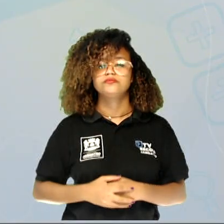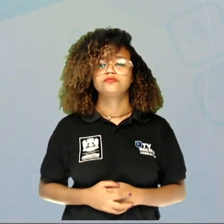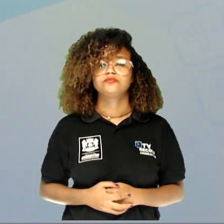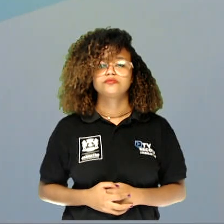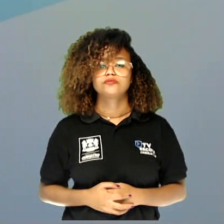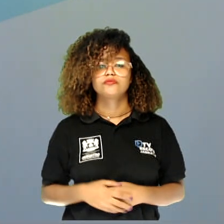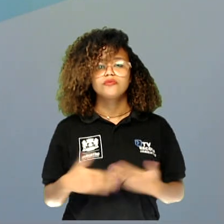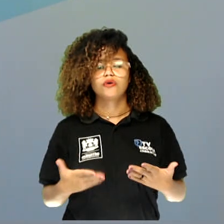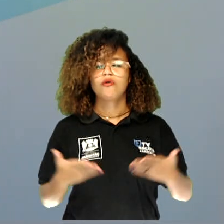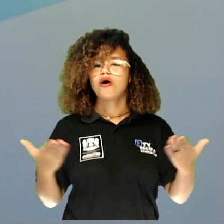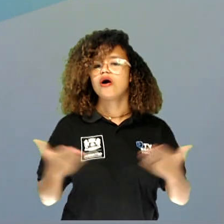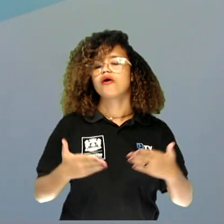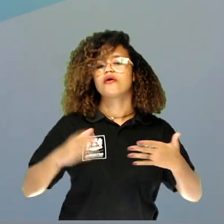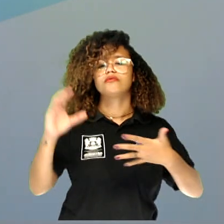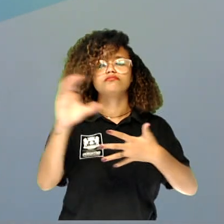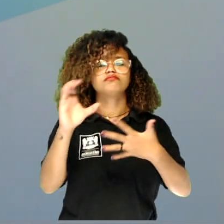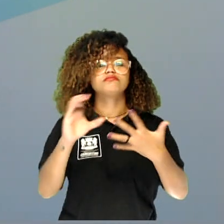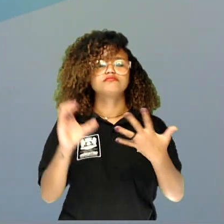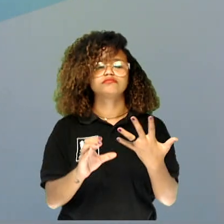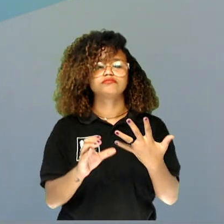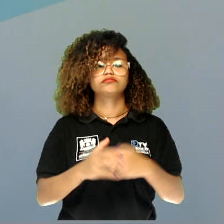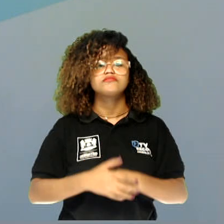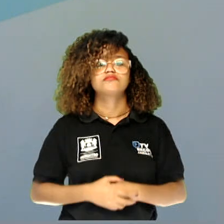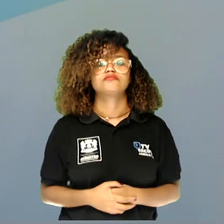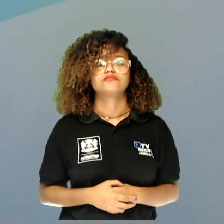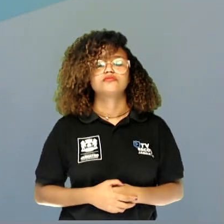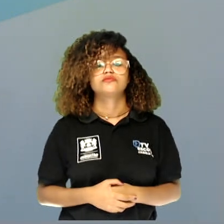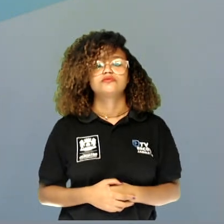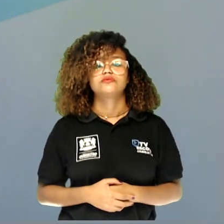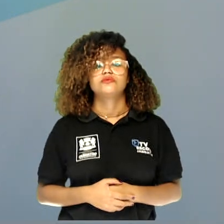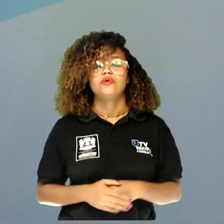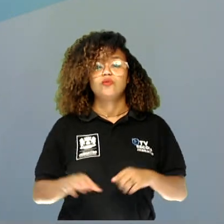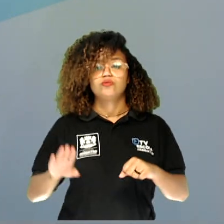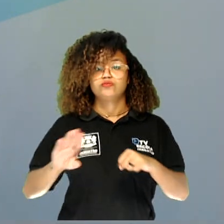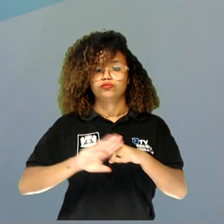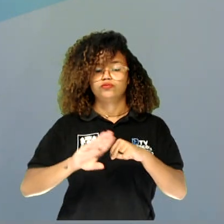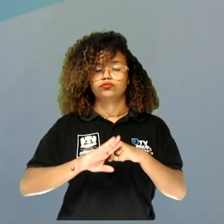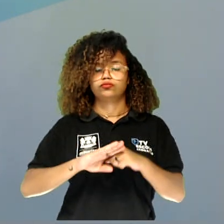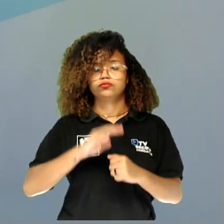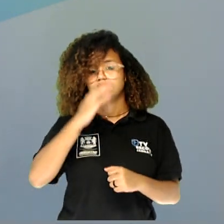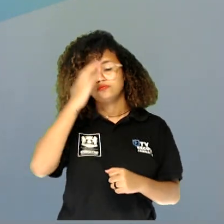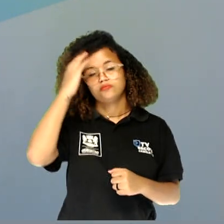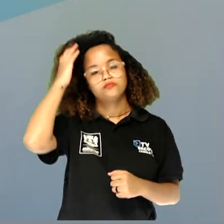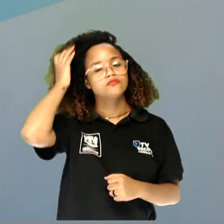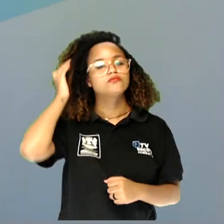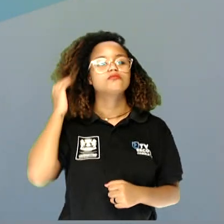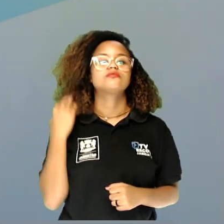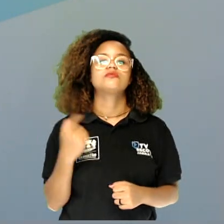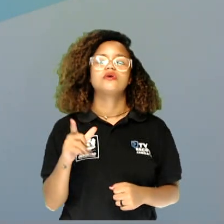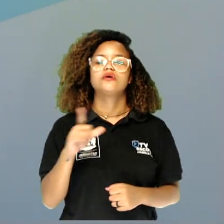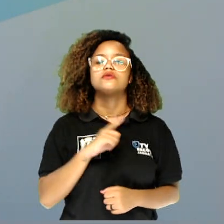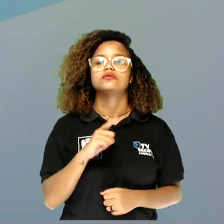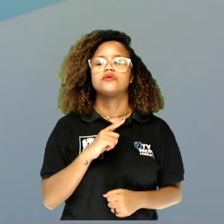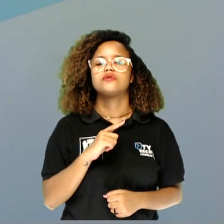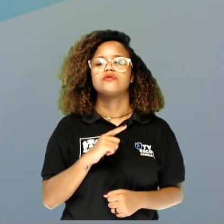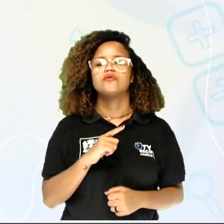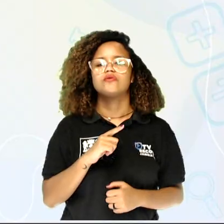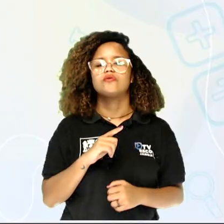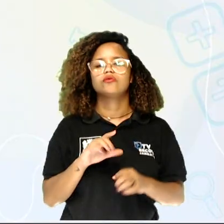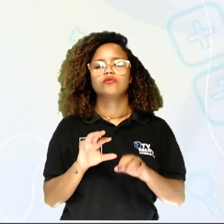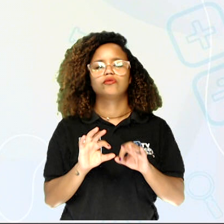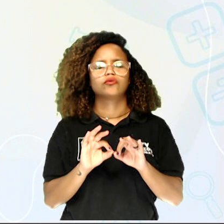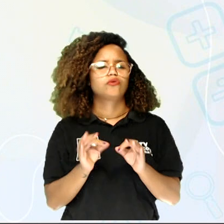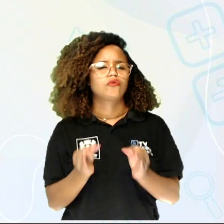vamos classificar agora os substantivos. Nós temos os substantivos comuns,